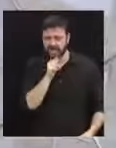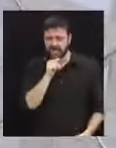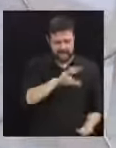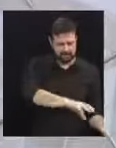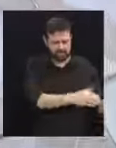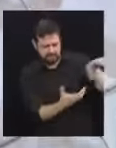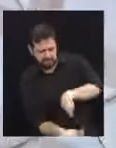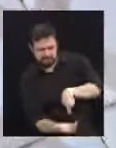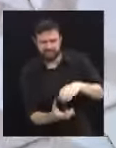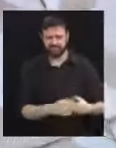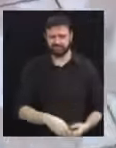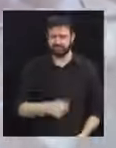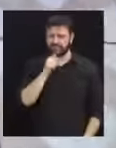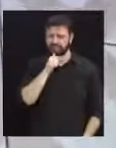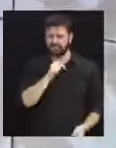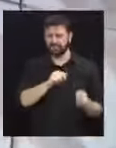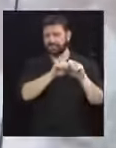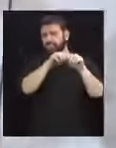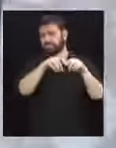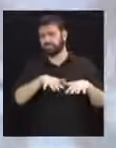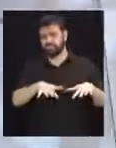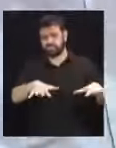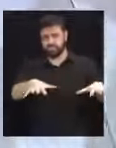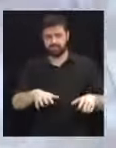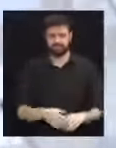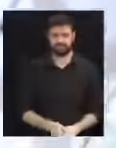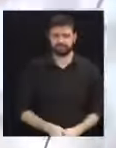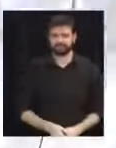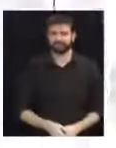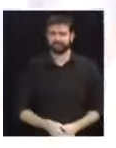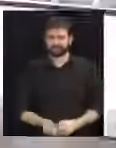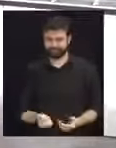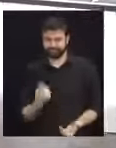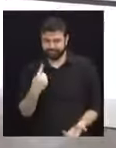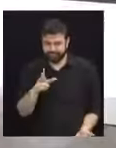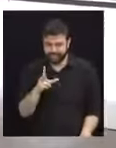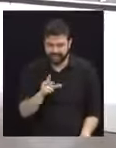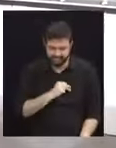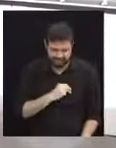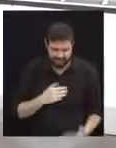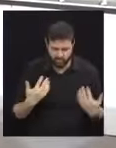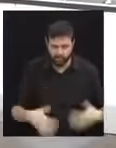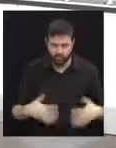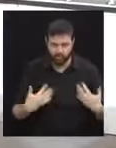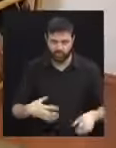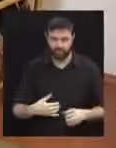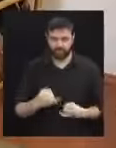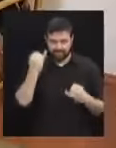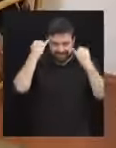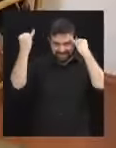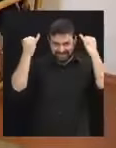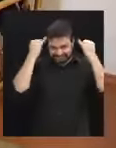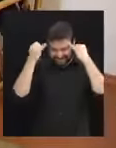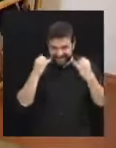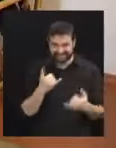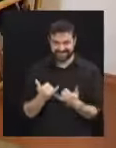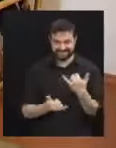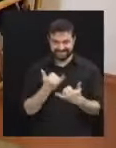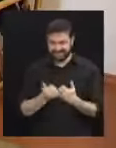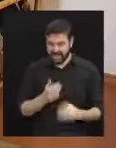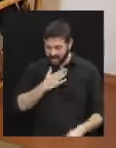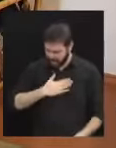eles entram dentro da vasilha de água e viram. É uma coisa de louco. A ideia é ter cada vez... Olha, ó.